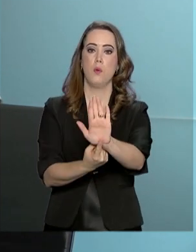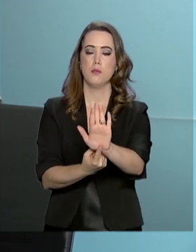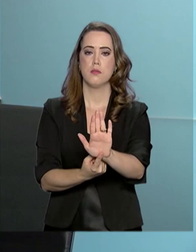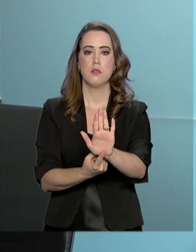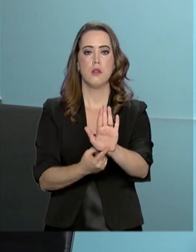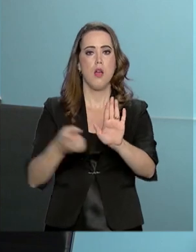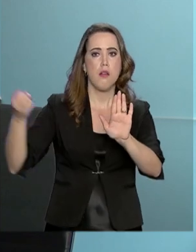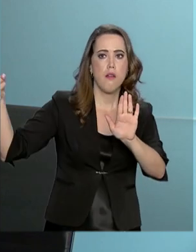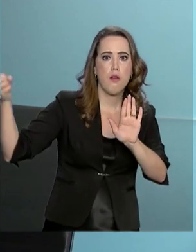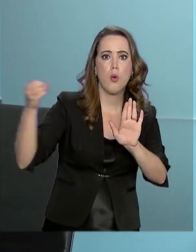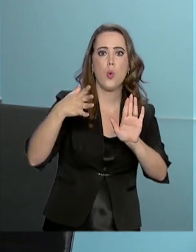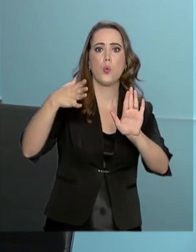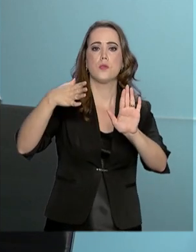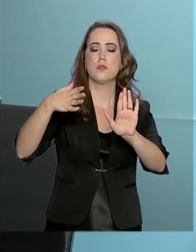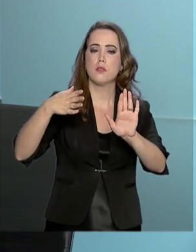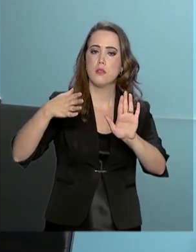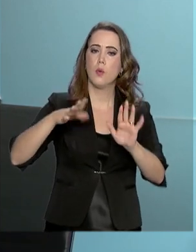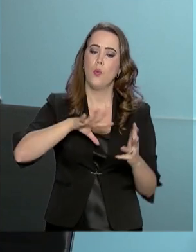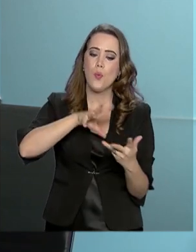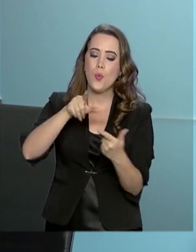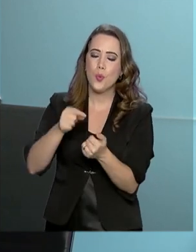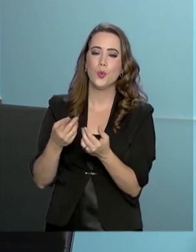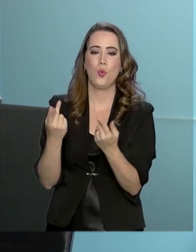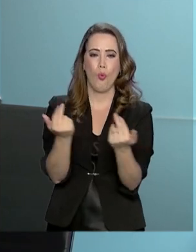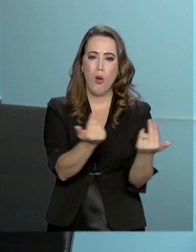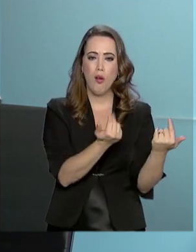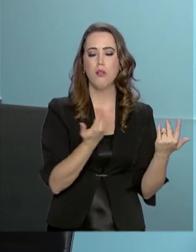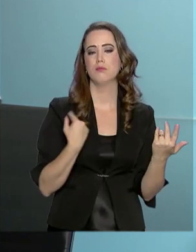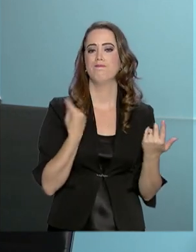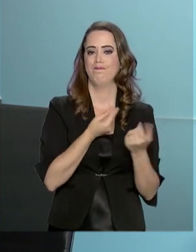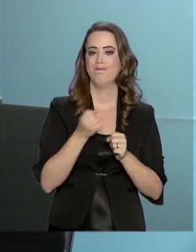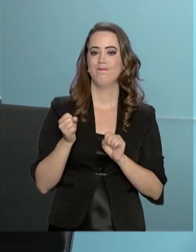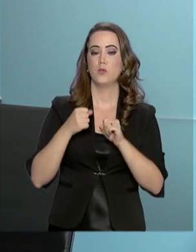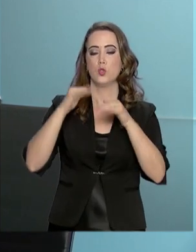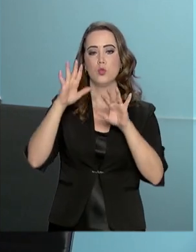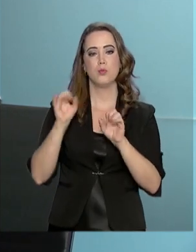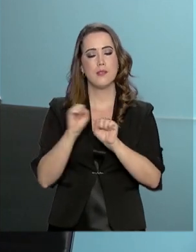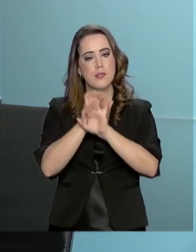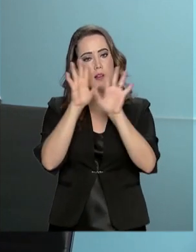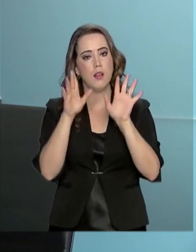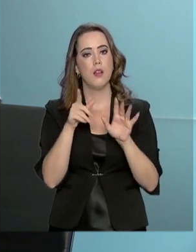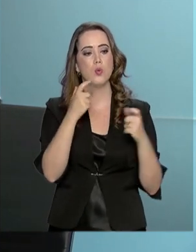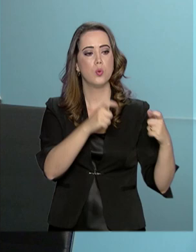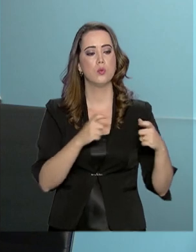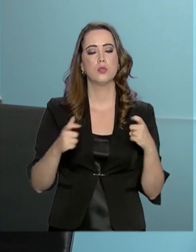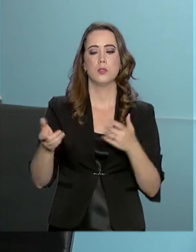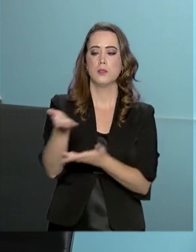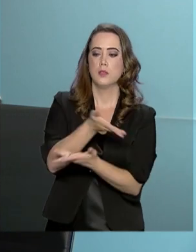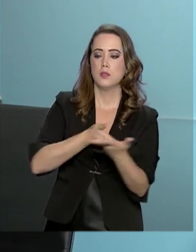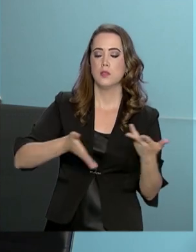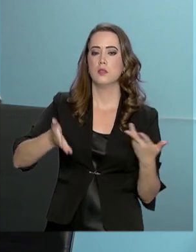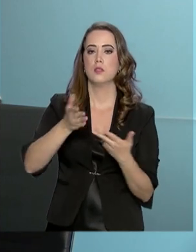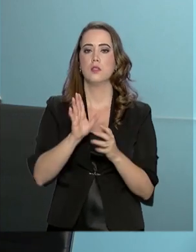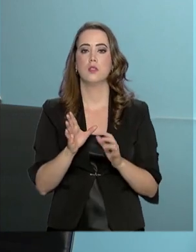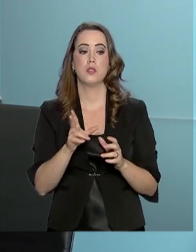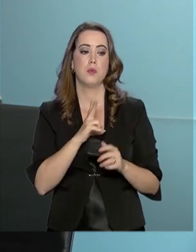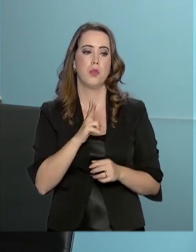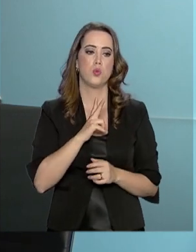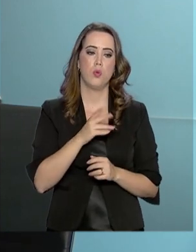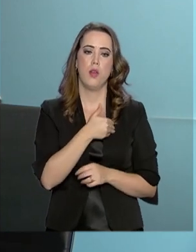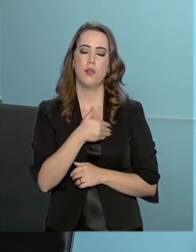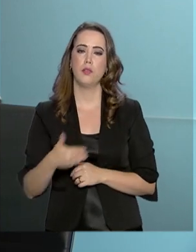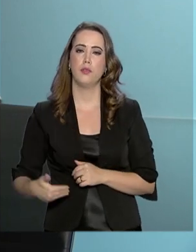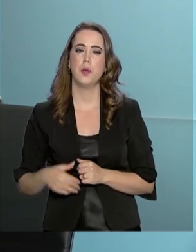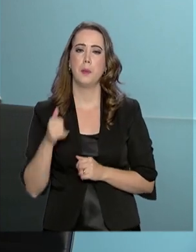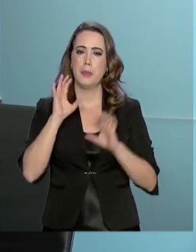estratégia que o mundo vem adotando, a gente consegue dar clareza e isso aí vai tornando esse ambiente, essa relação entre o público e o privado mais